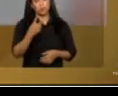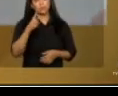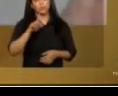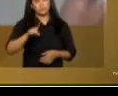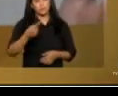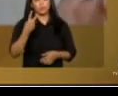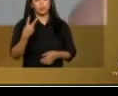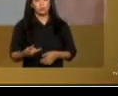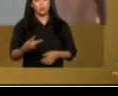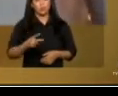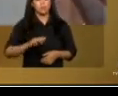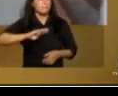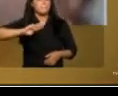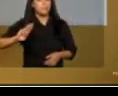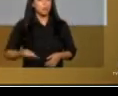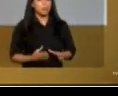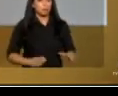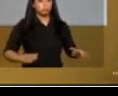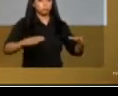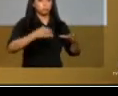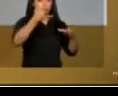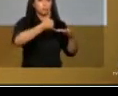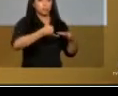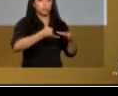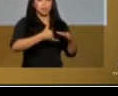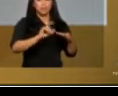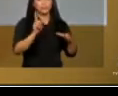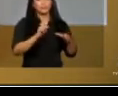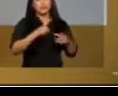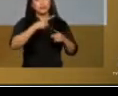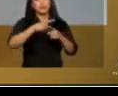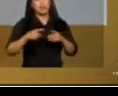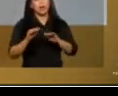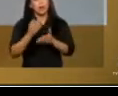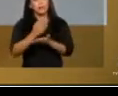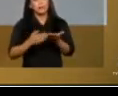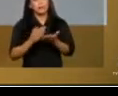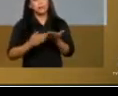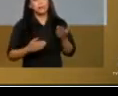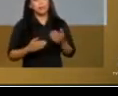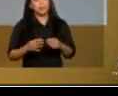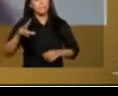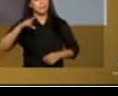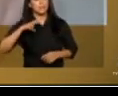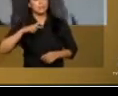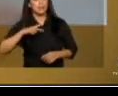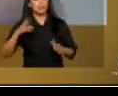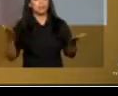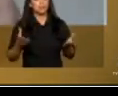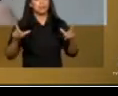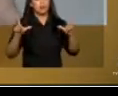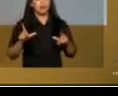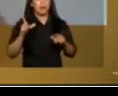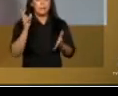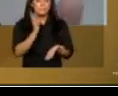dia. É óbvio isso, é claro. Nós vamos tirar metade das refinarias da Petrobras, vamos entregar para a iniciativa privada. Estas